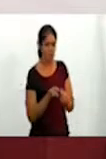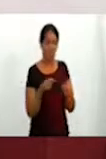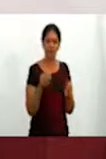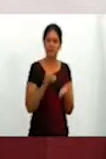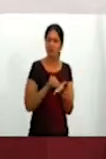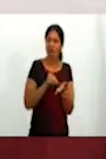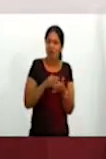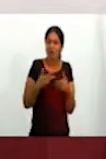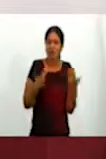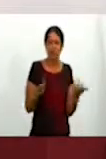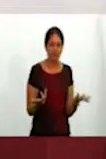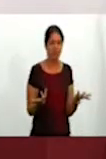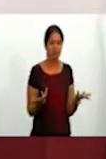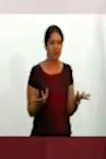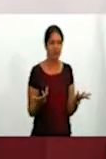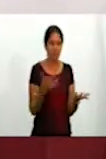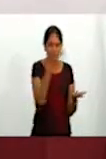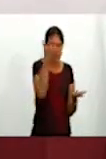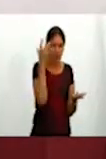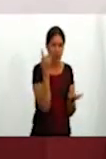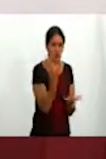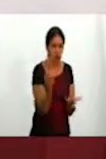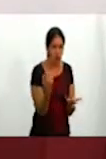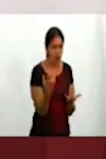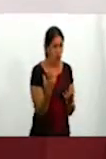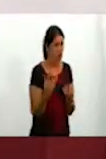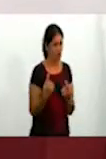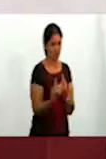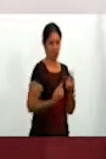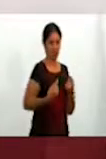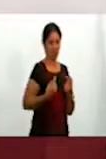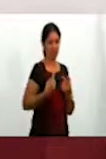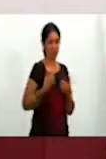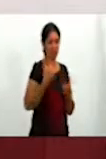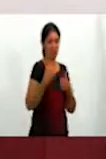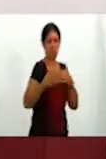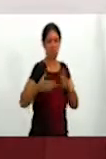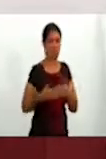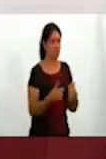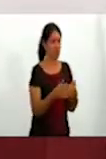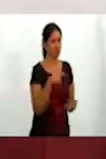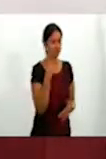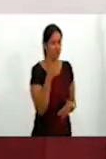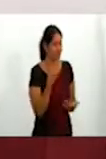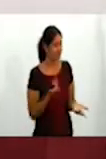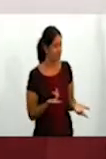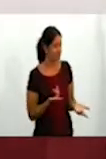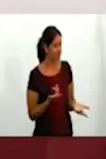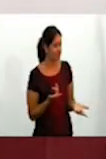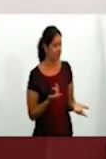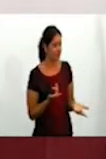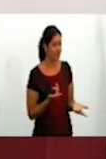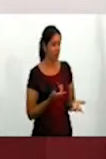banco de uma pessoa descontar um cheque com o capitão kim seguindo tem uma pessoa lá fora para fazer o